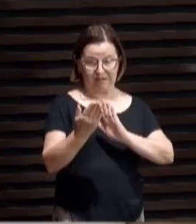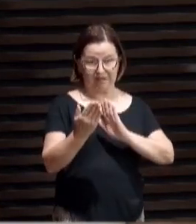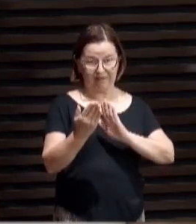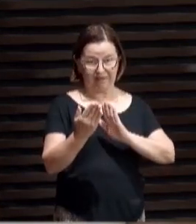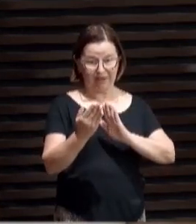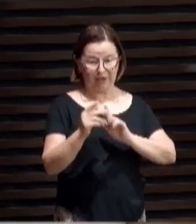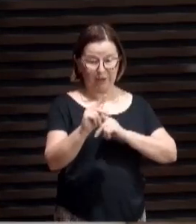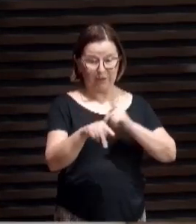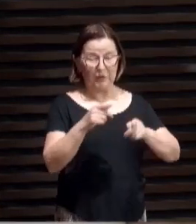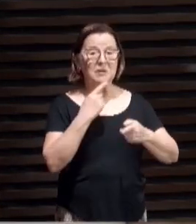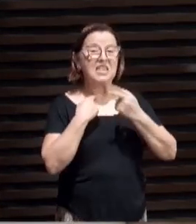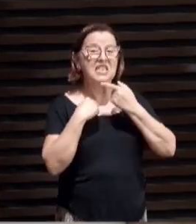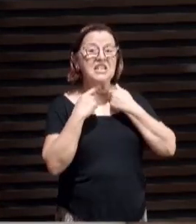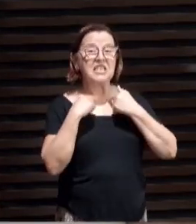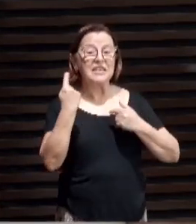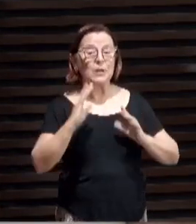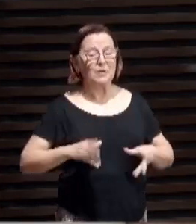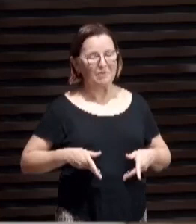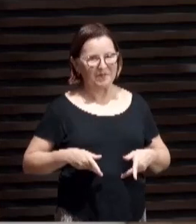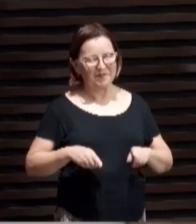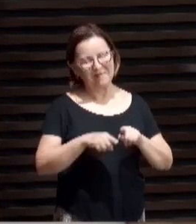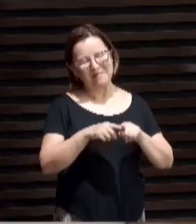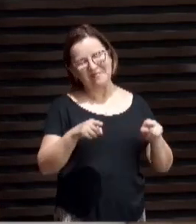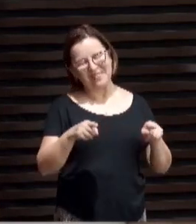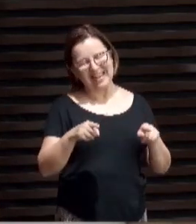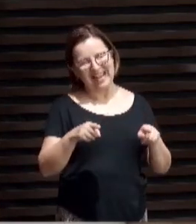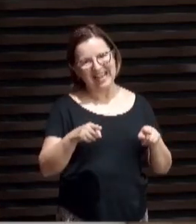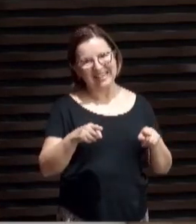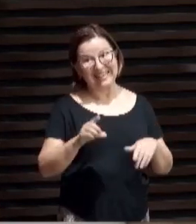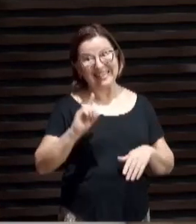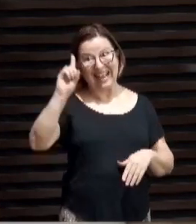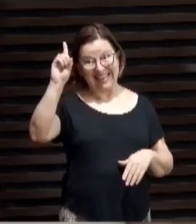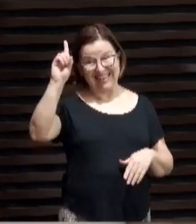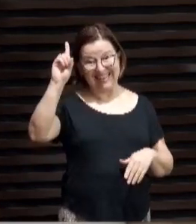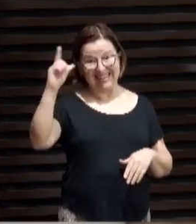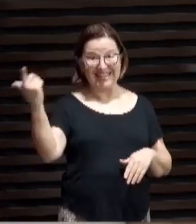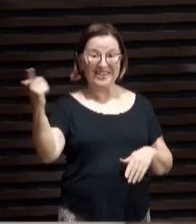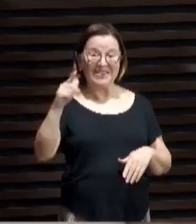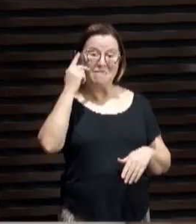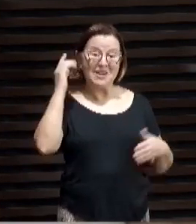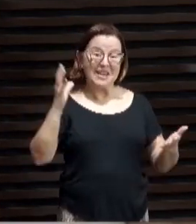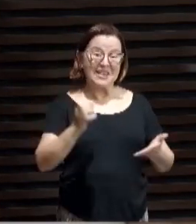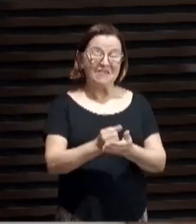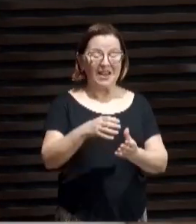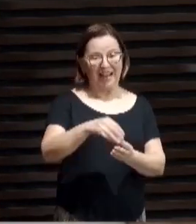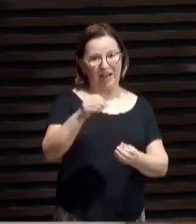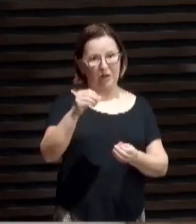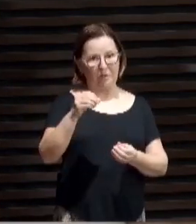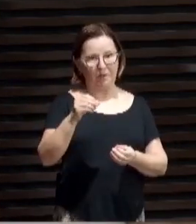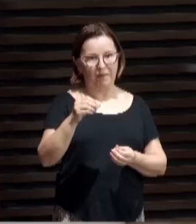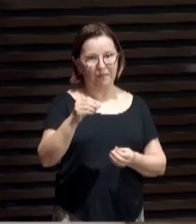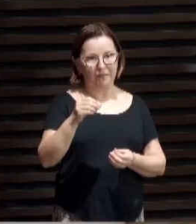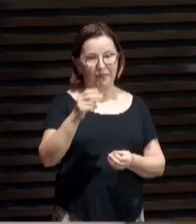corpo, mas daquele que veio salvar a alma das pessoas. E ela olha para ele e diz: